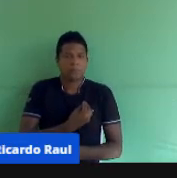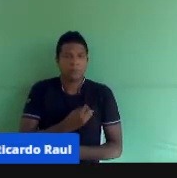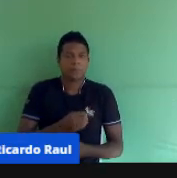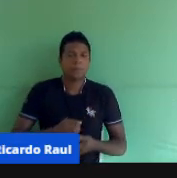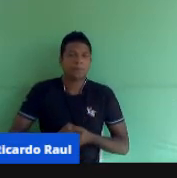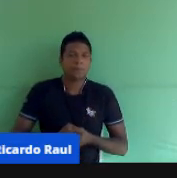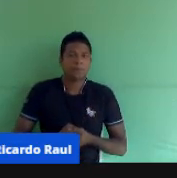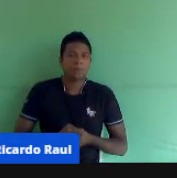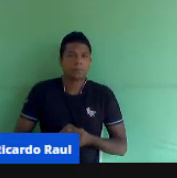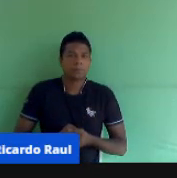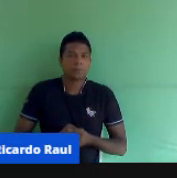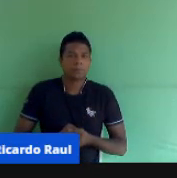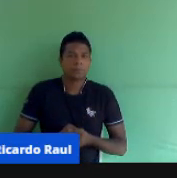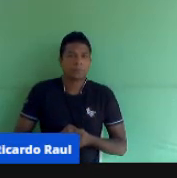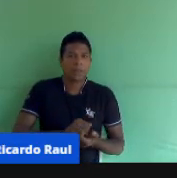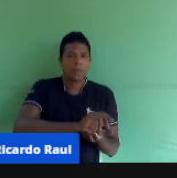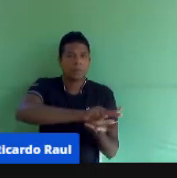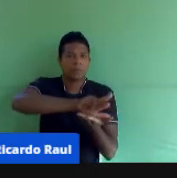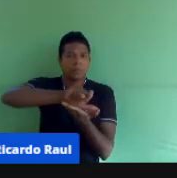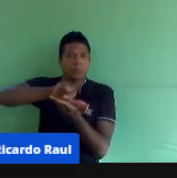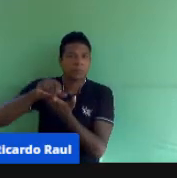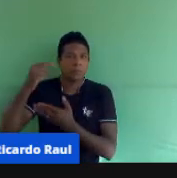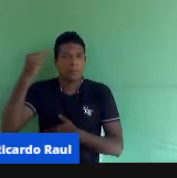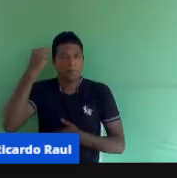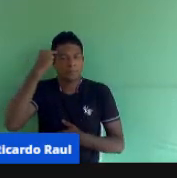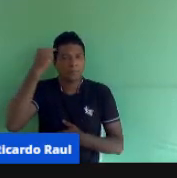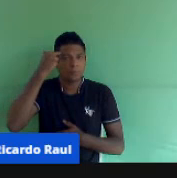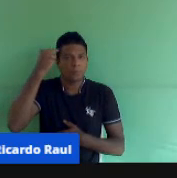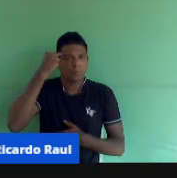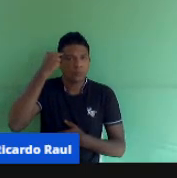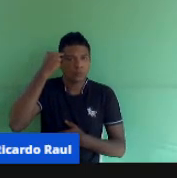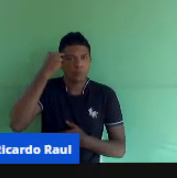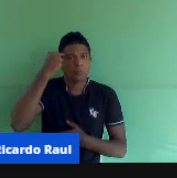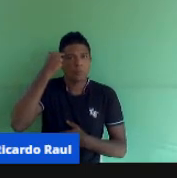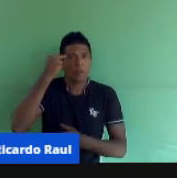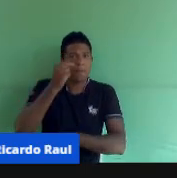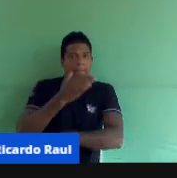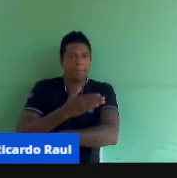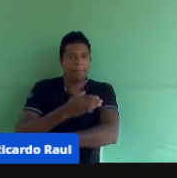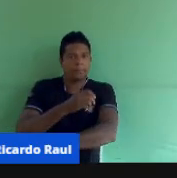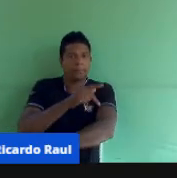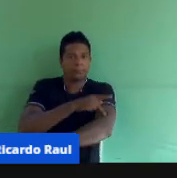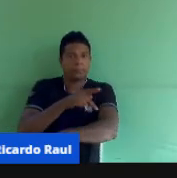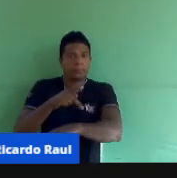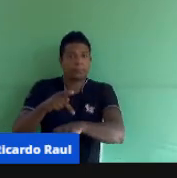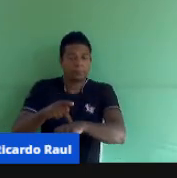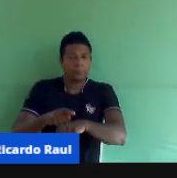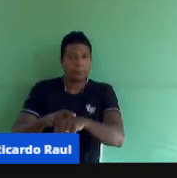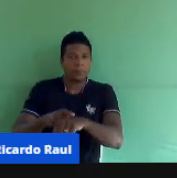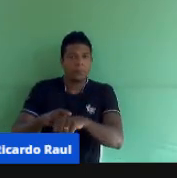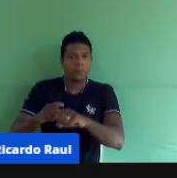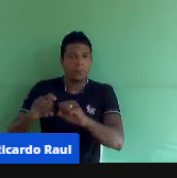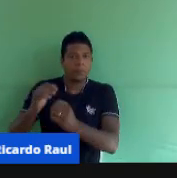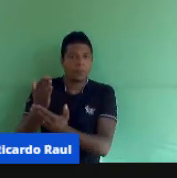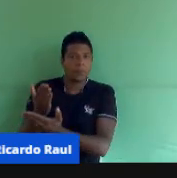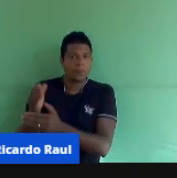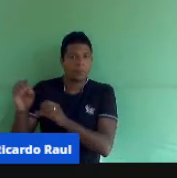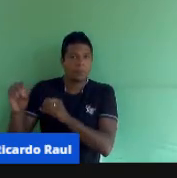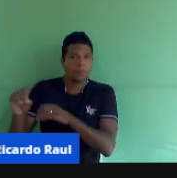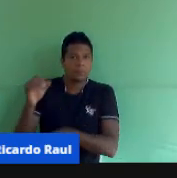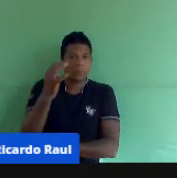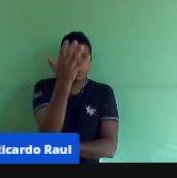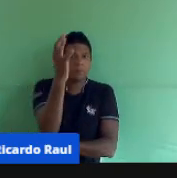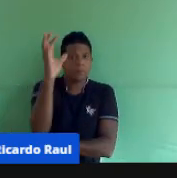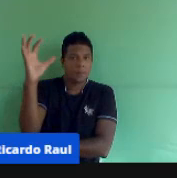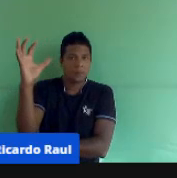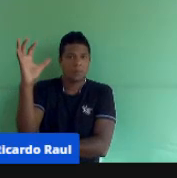O pluralismo de ideias e as concepções pedagógicas da educação ambiental devem ser postos numa perspectiva